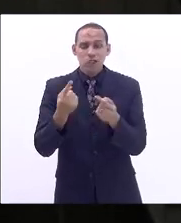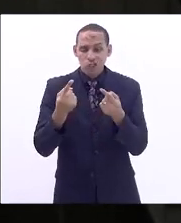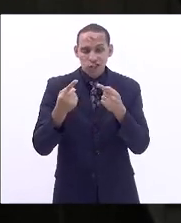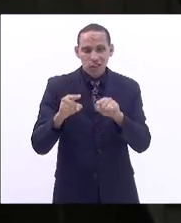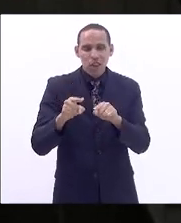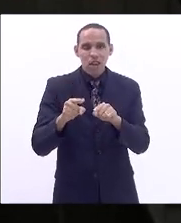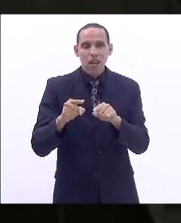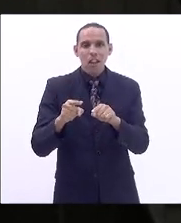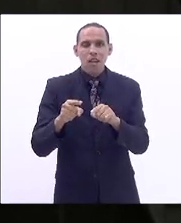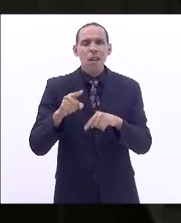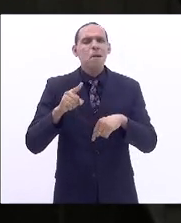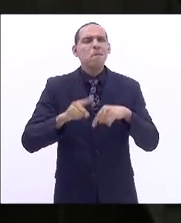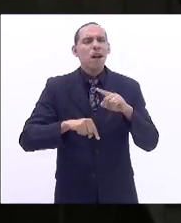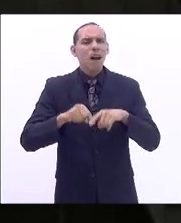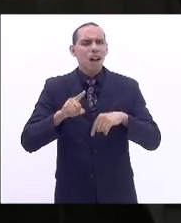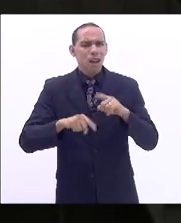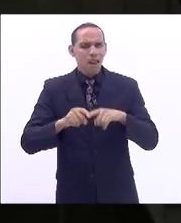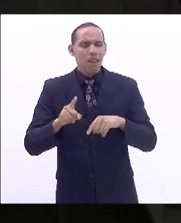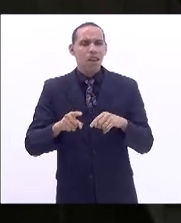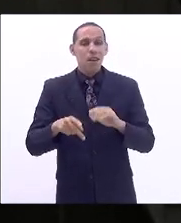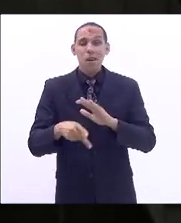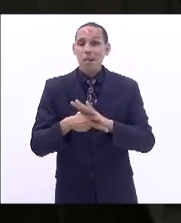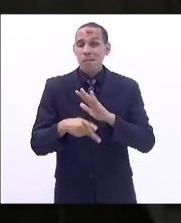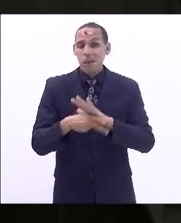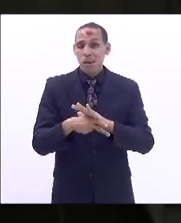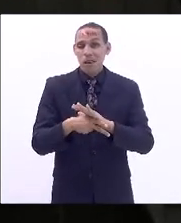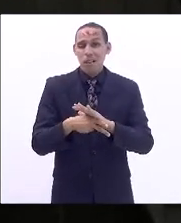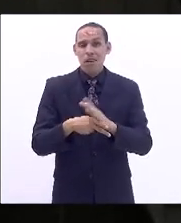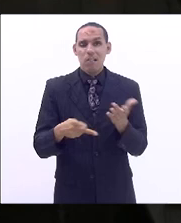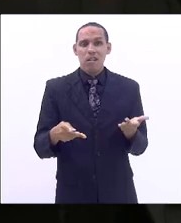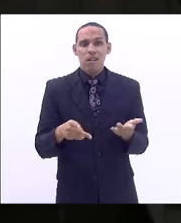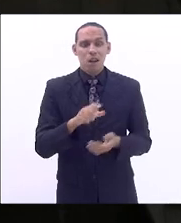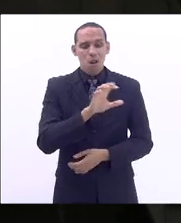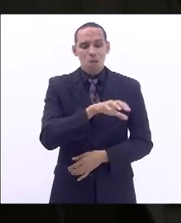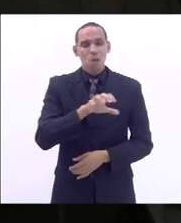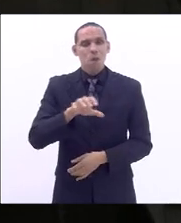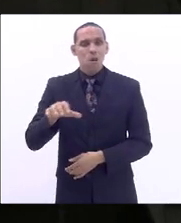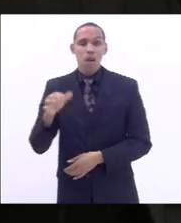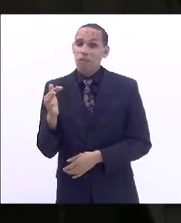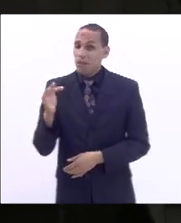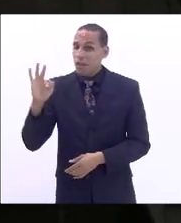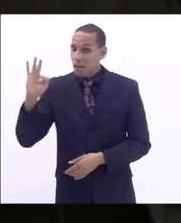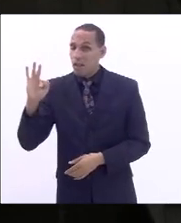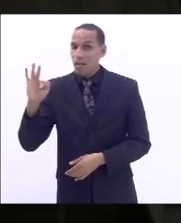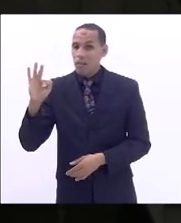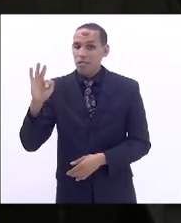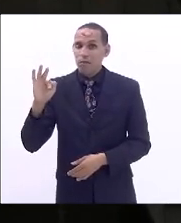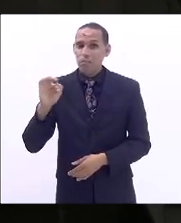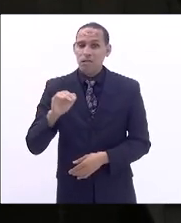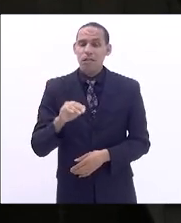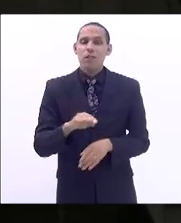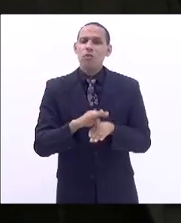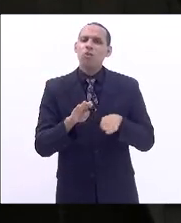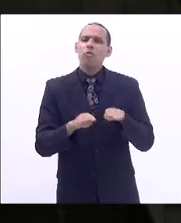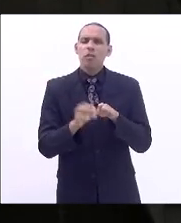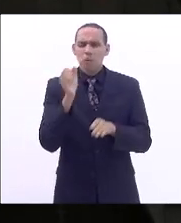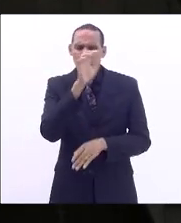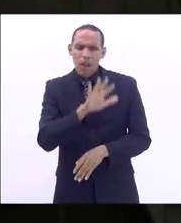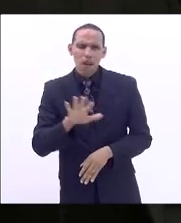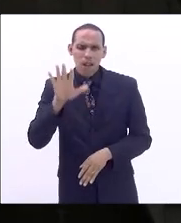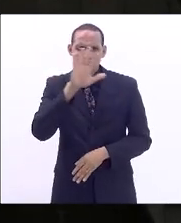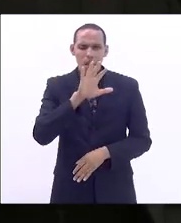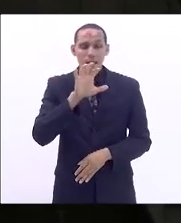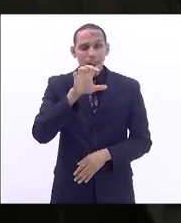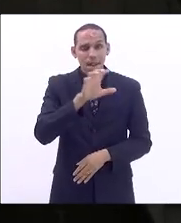matérias que são da alçada de entes federativos subnacionais especificamente